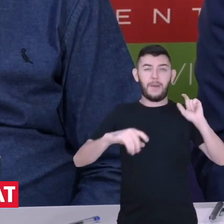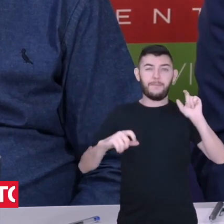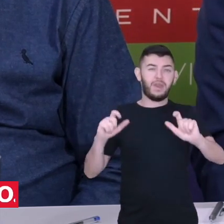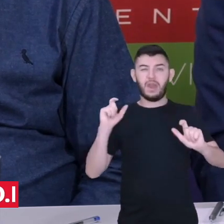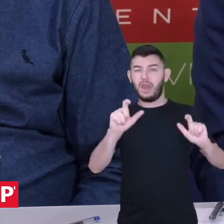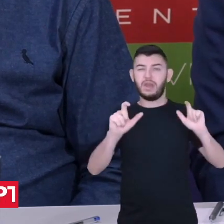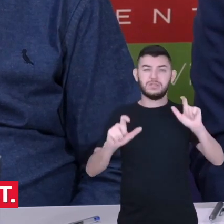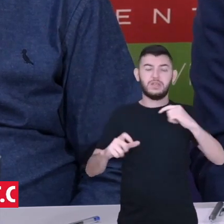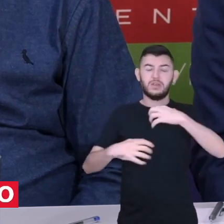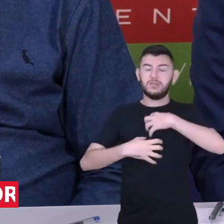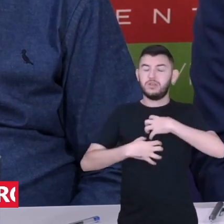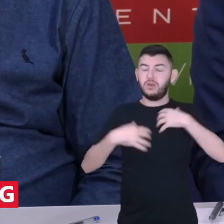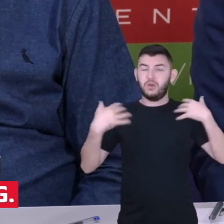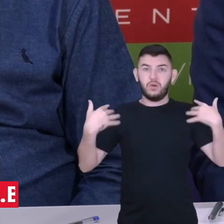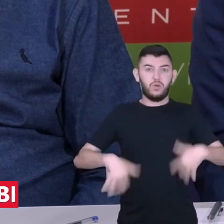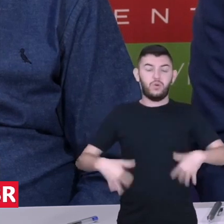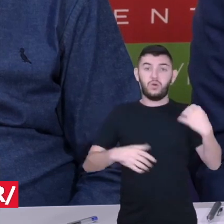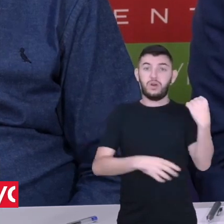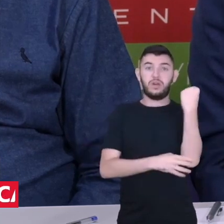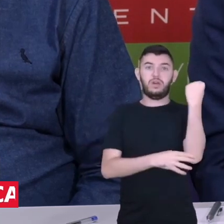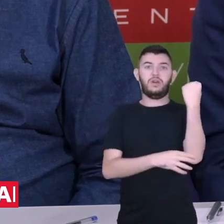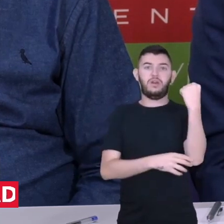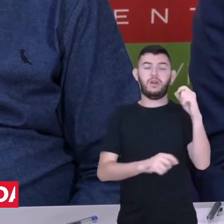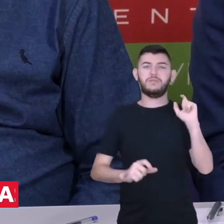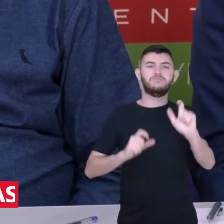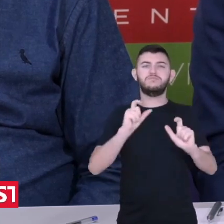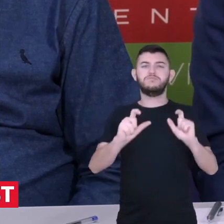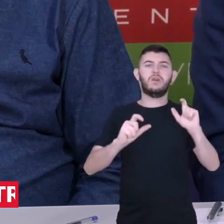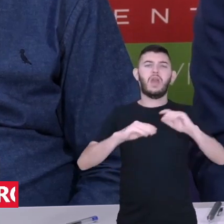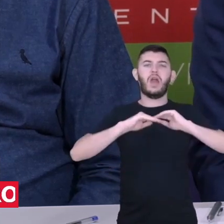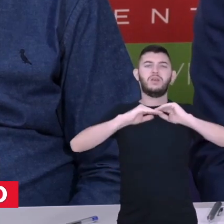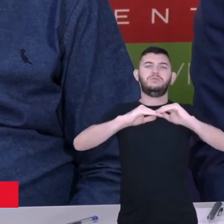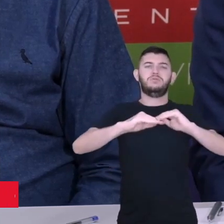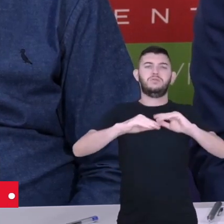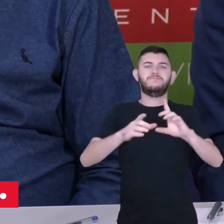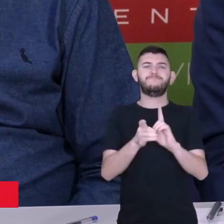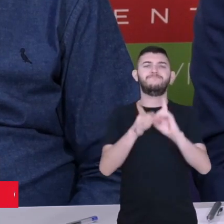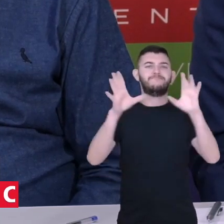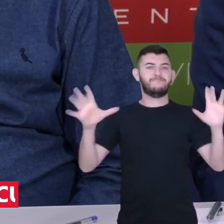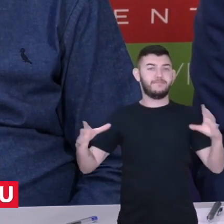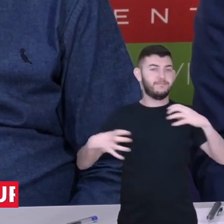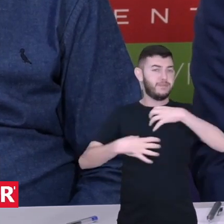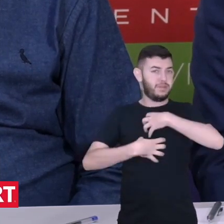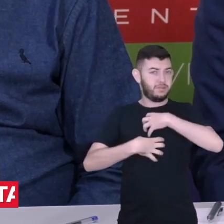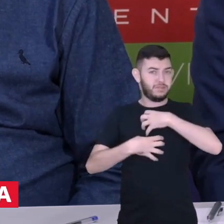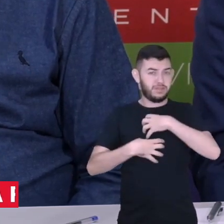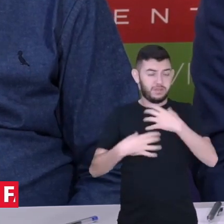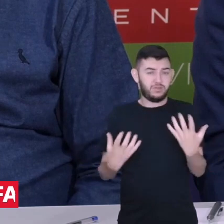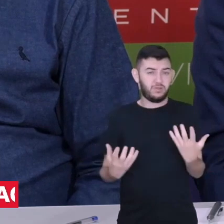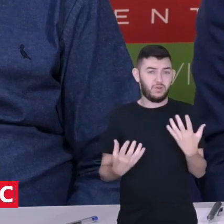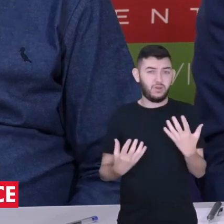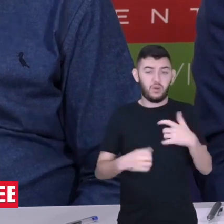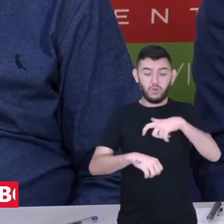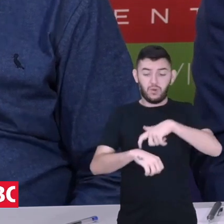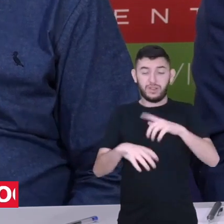todas as igrejas, e nem todos líderes fazem isso, mas